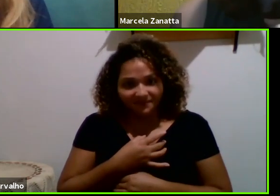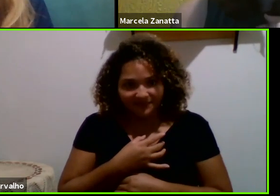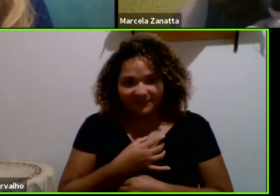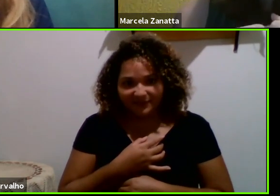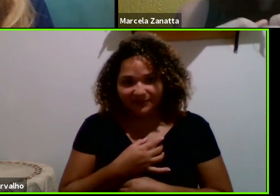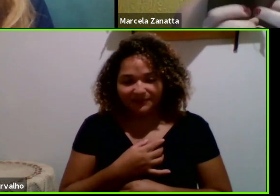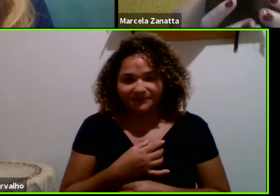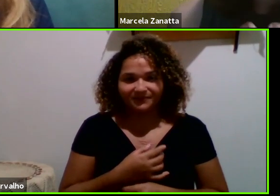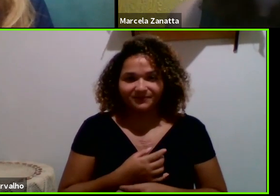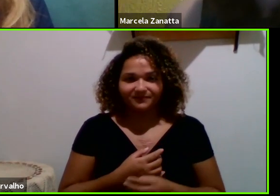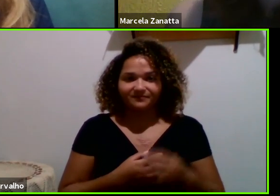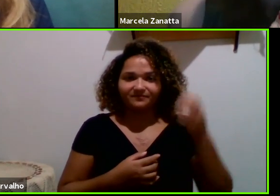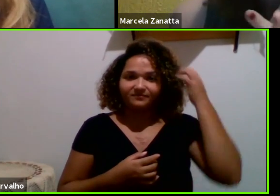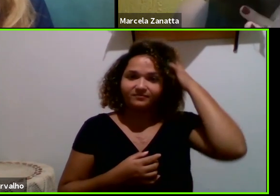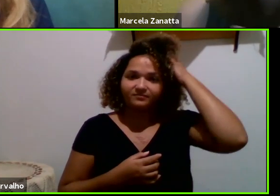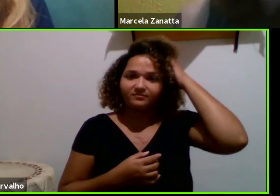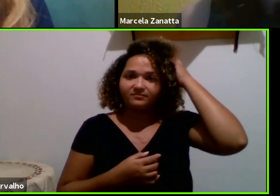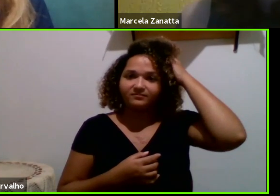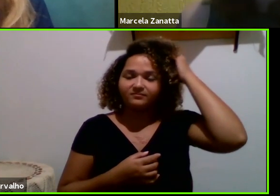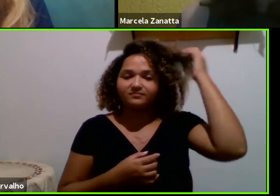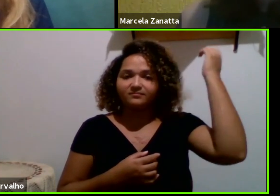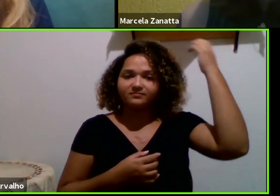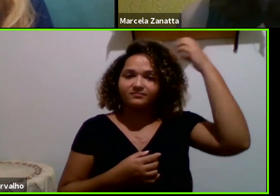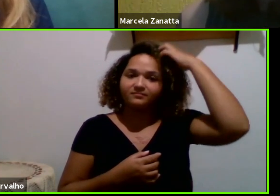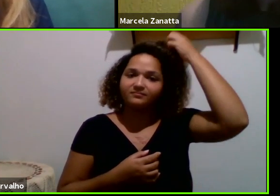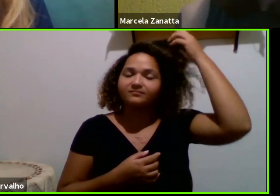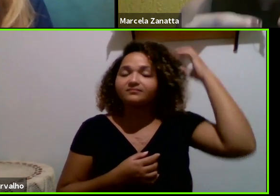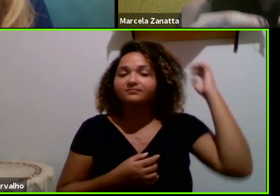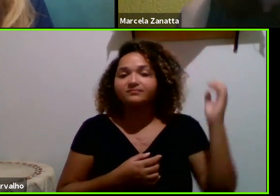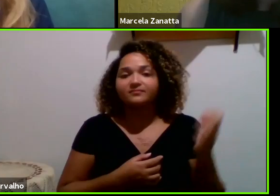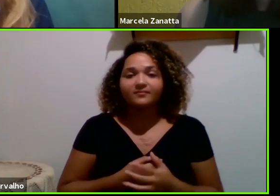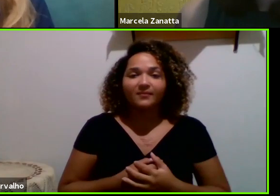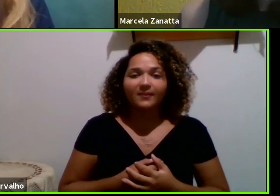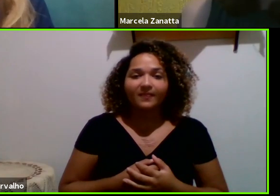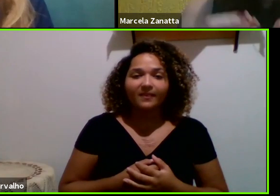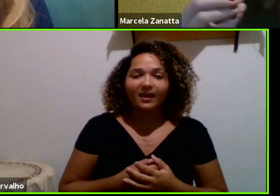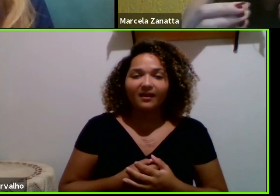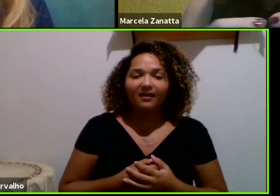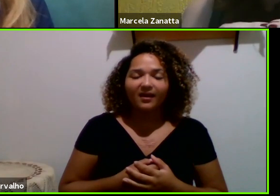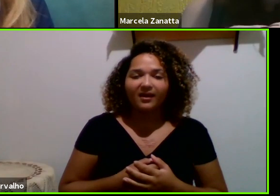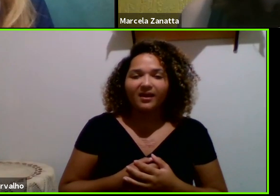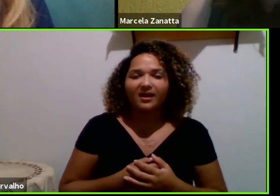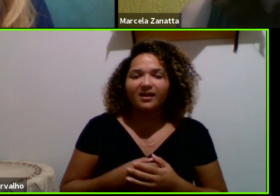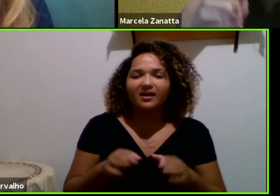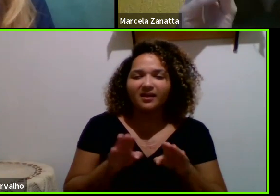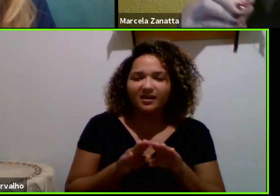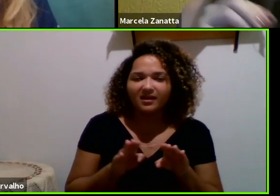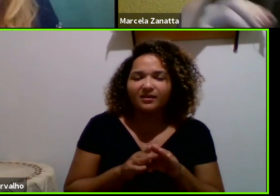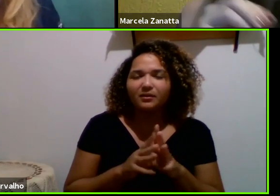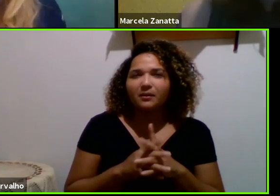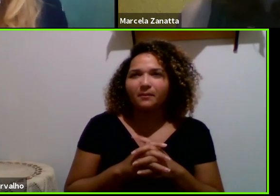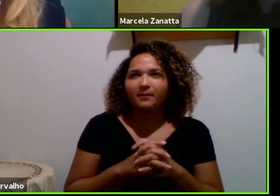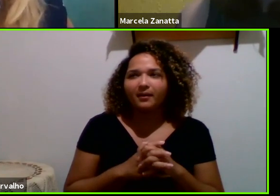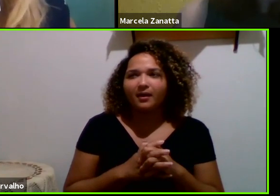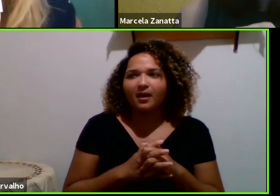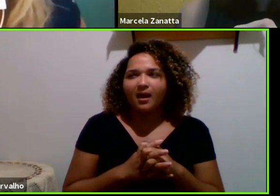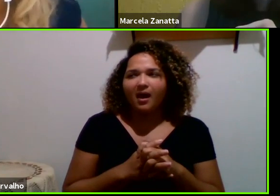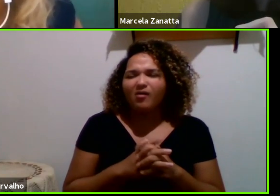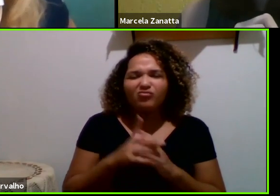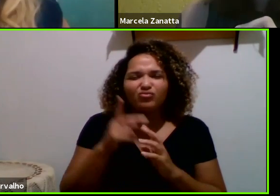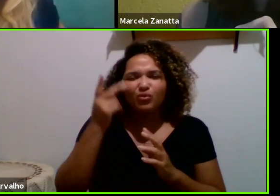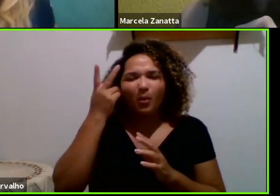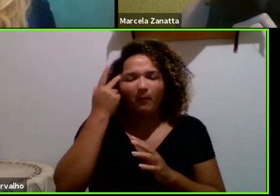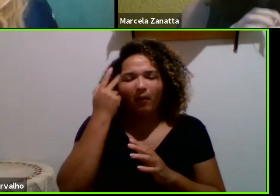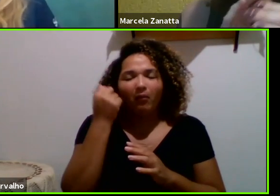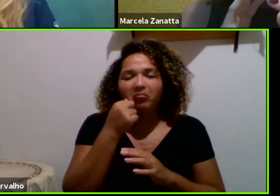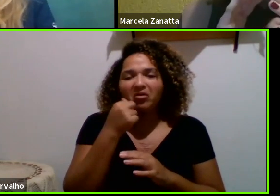ali da gestante, eu não vou conseguir, isso é super comum. Isso é super comum. Tem um momento ali do parto, nessa fase que ela tá mesmo no take que